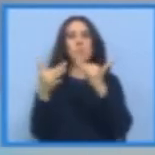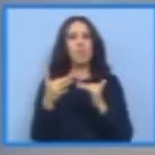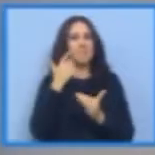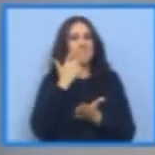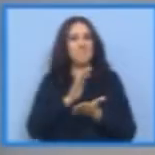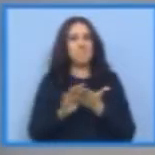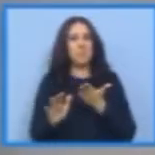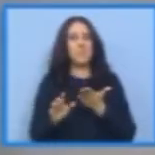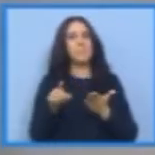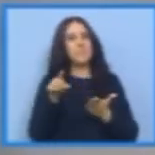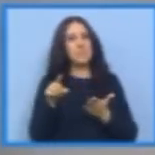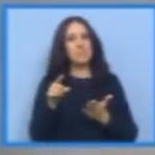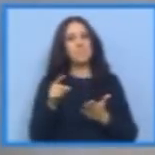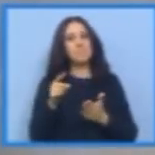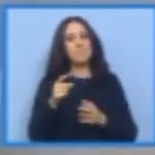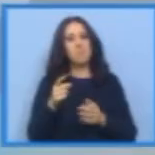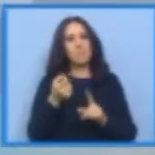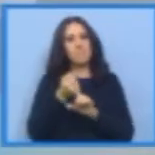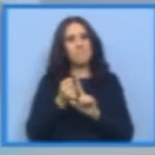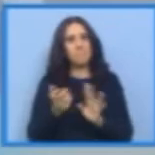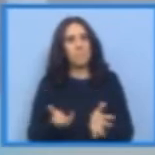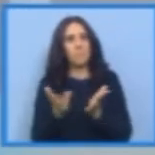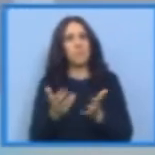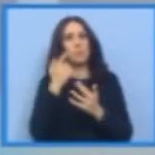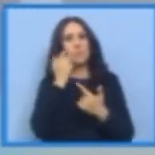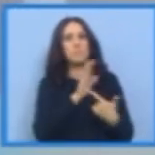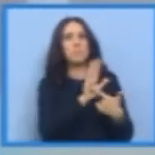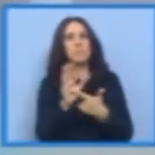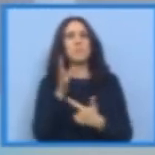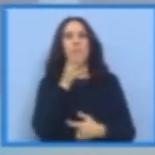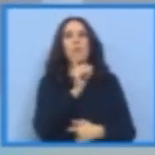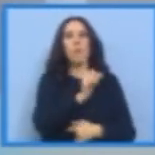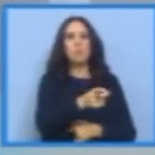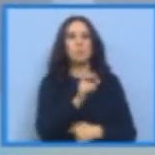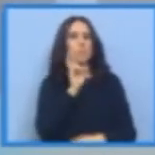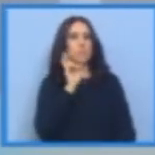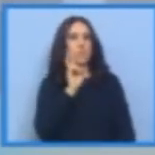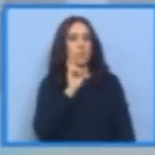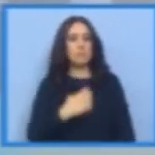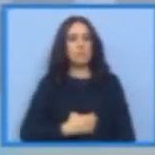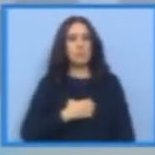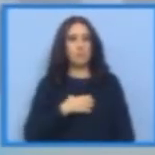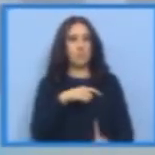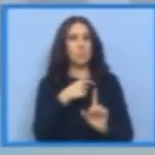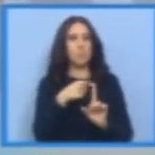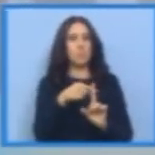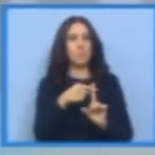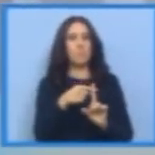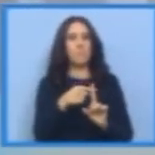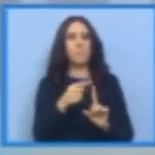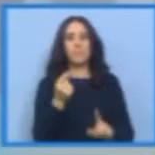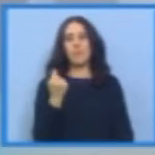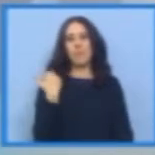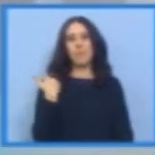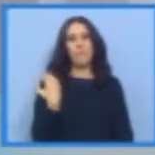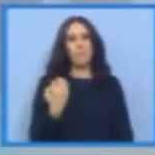E, portanto, é esse o nosso campo de ação, dar a conhecer o que diz, valorizar o sentido positivo. Recentemente